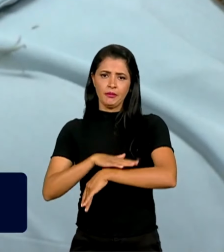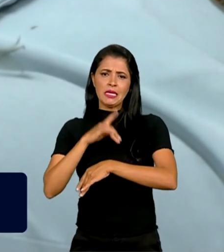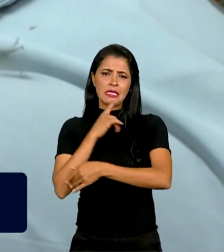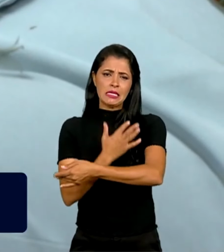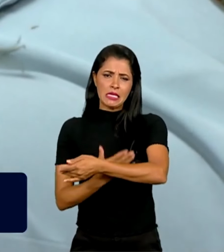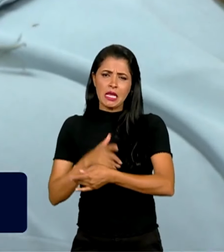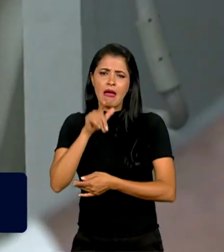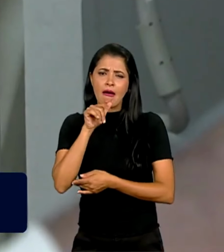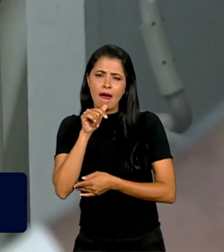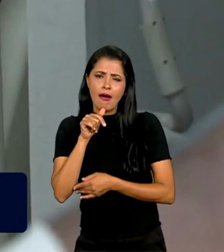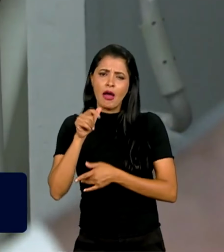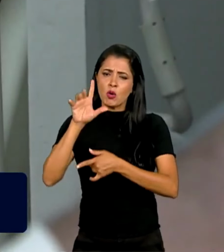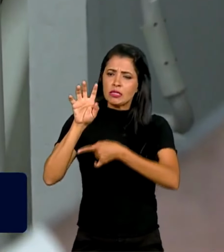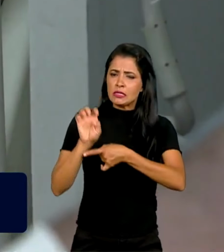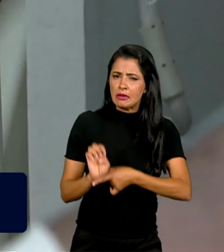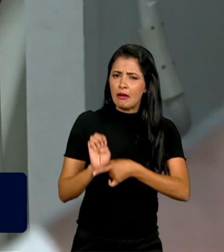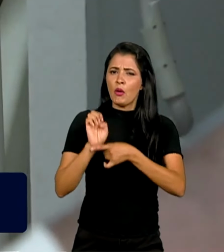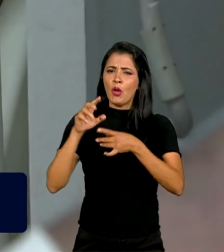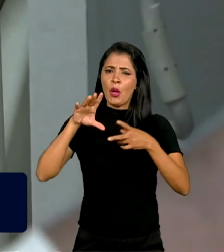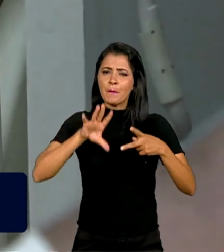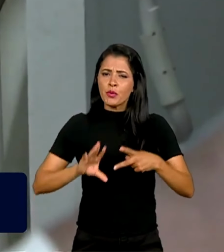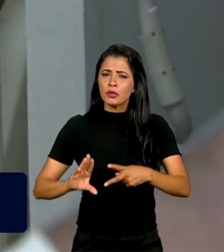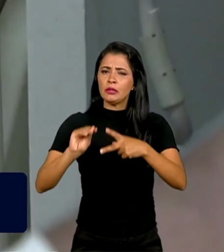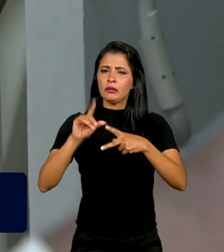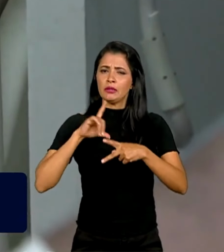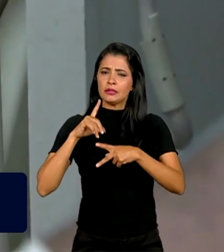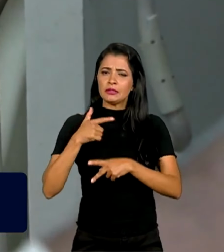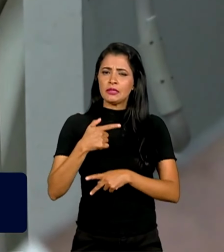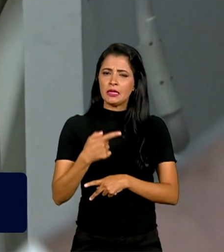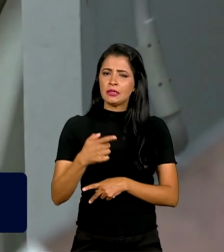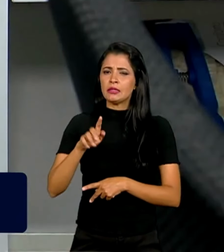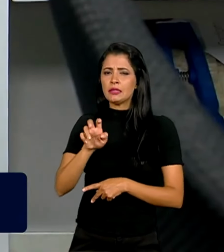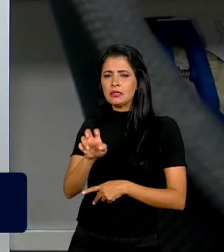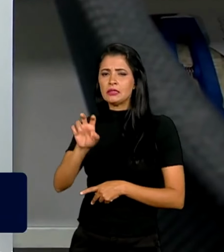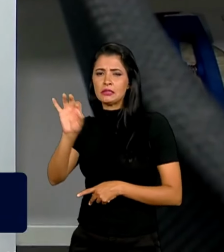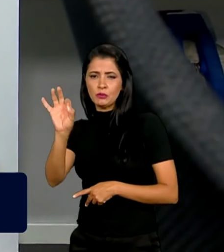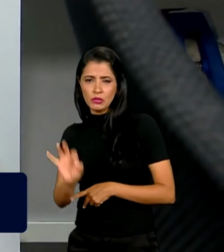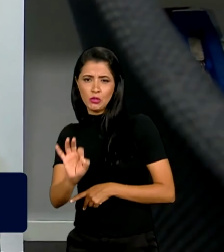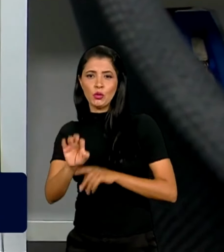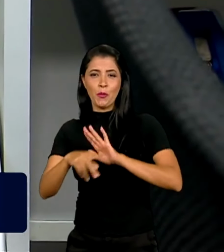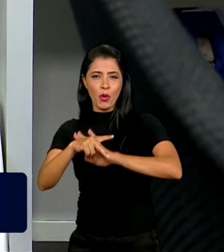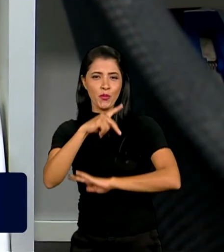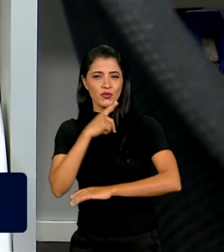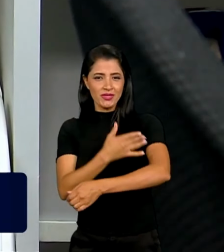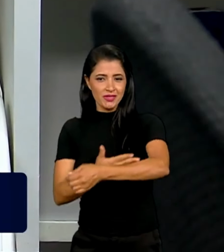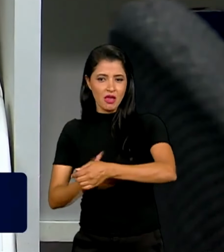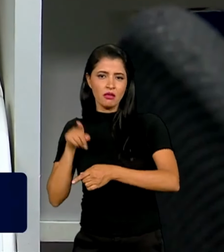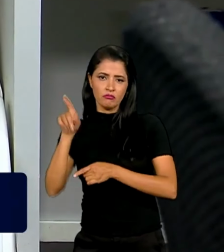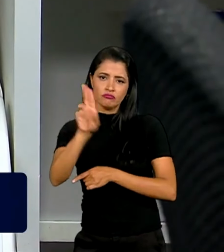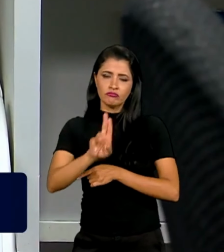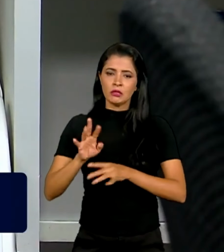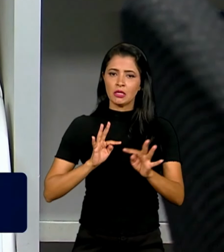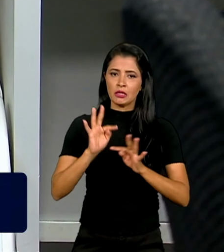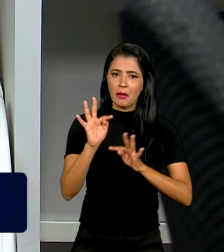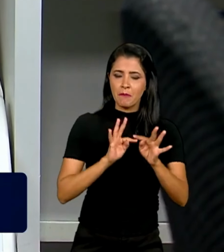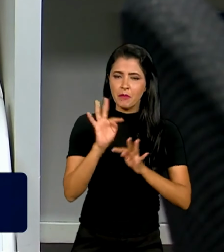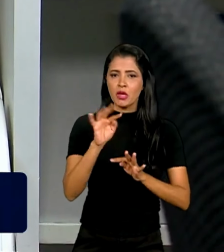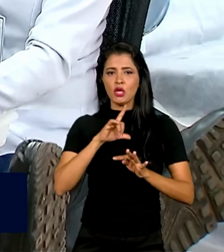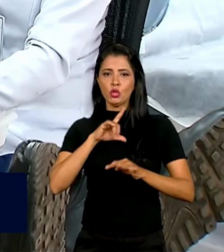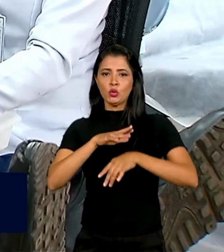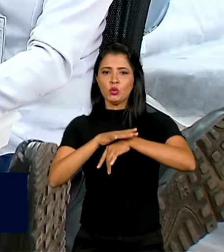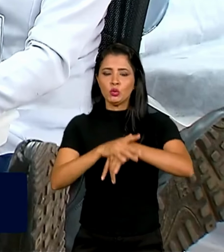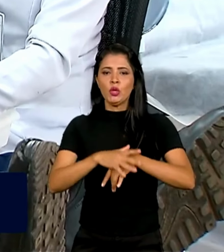minerais e proteínas e representa 55% do volume do sangue. O plasma é utilizado no tratamento de hemofilia, doenças